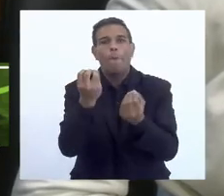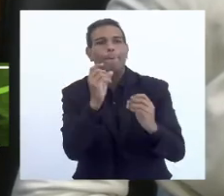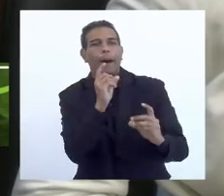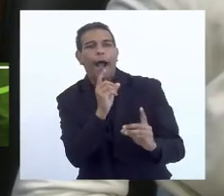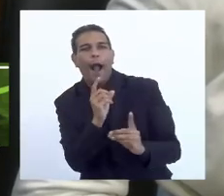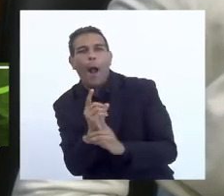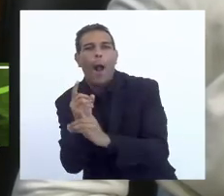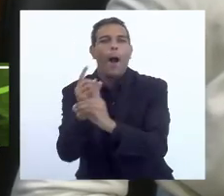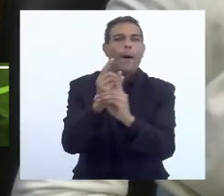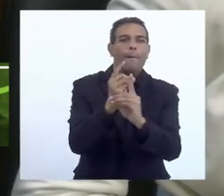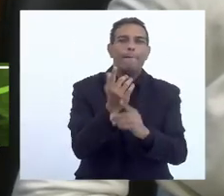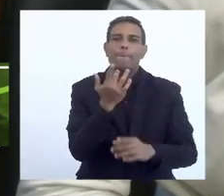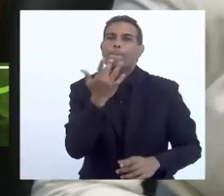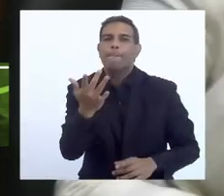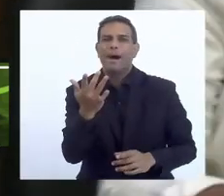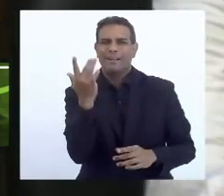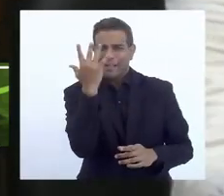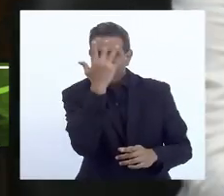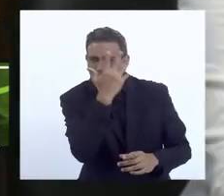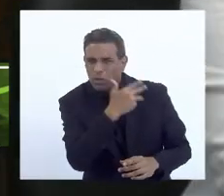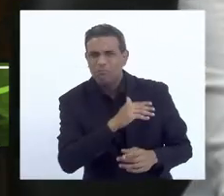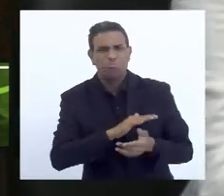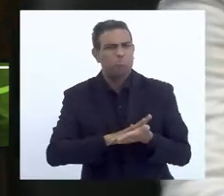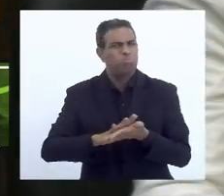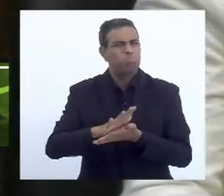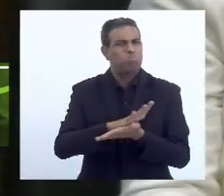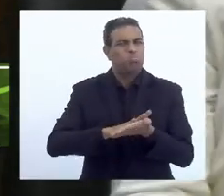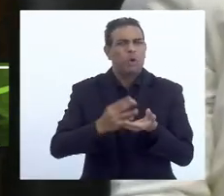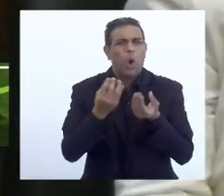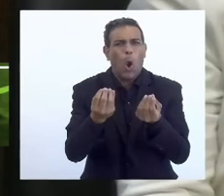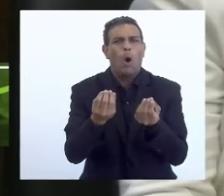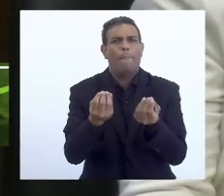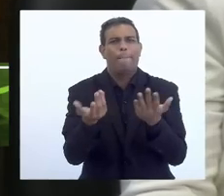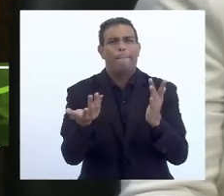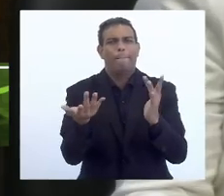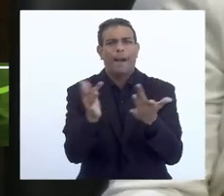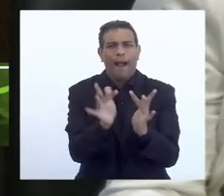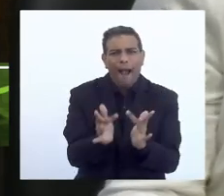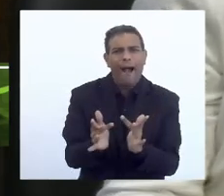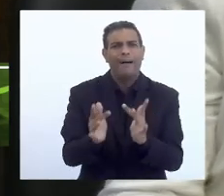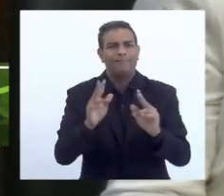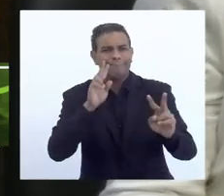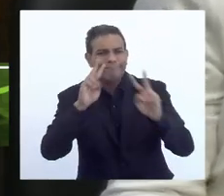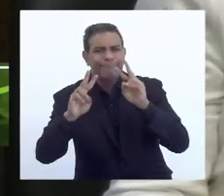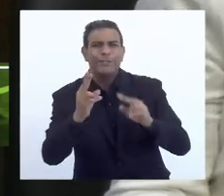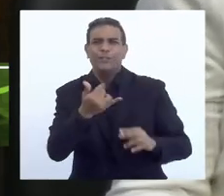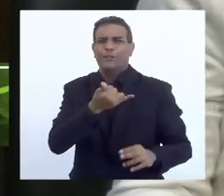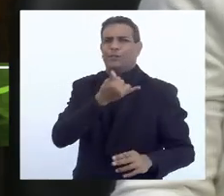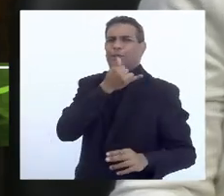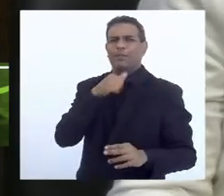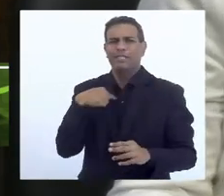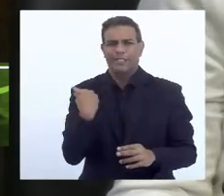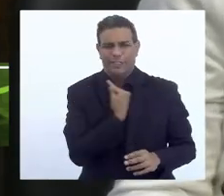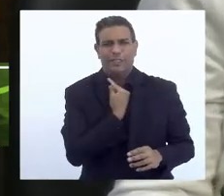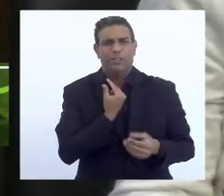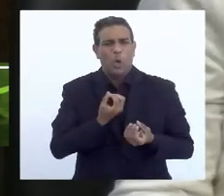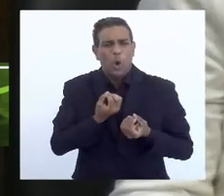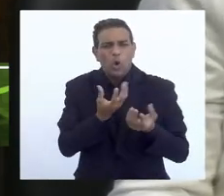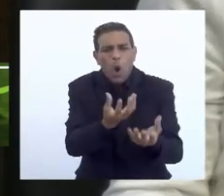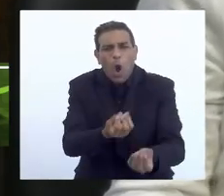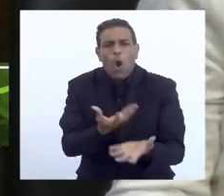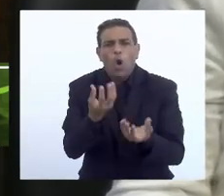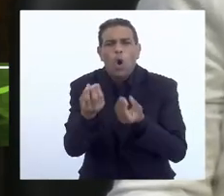dor. Não é fácil, não é bonito, né? Não é alegre. São relatos sempre muito tristes. Se cada uma de nós começa a contar a